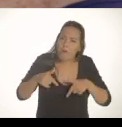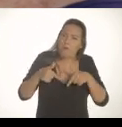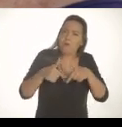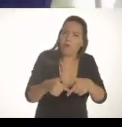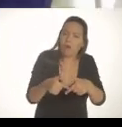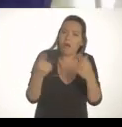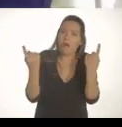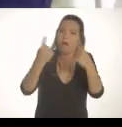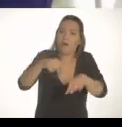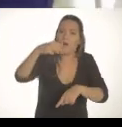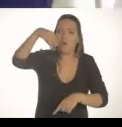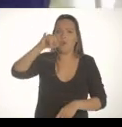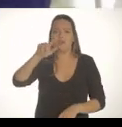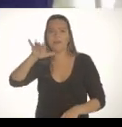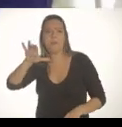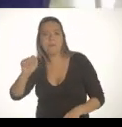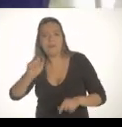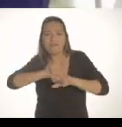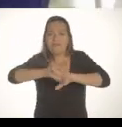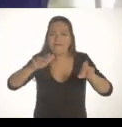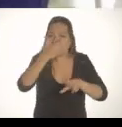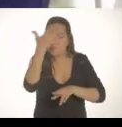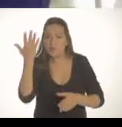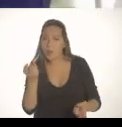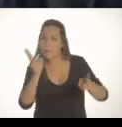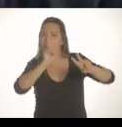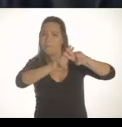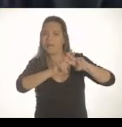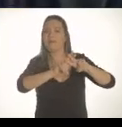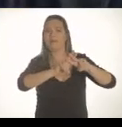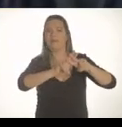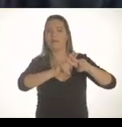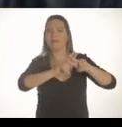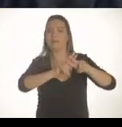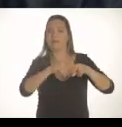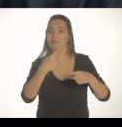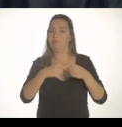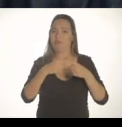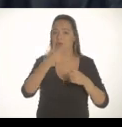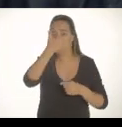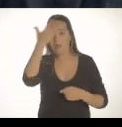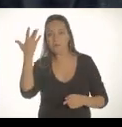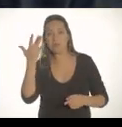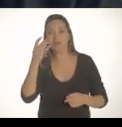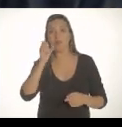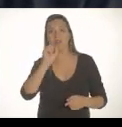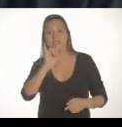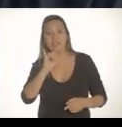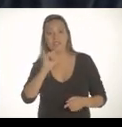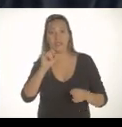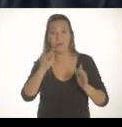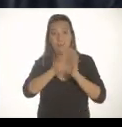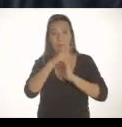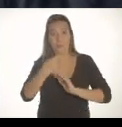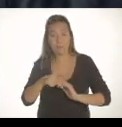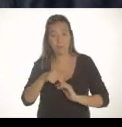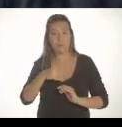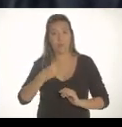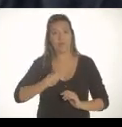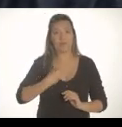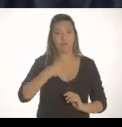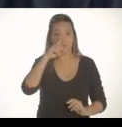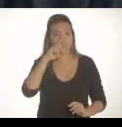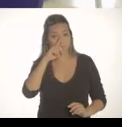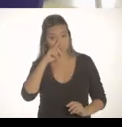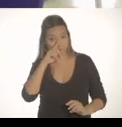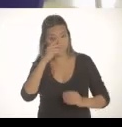no Rio de Janeiro. Colocou um monte de gente na cadeia. Quem põe a sua vida em risco dessa maneira não está falando da boca